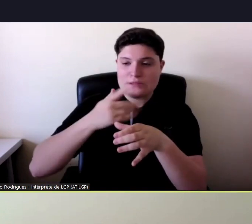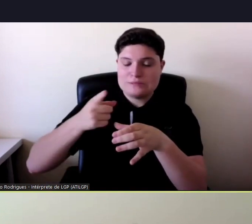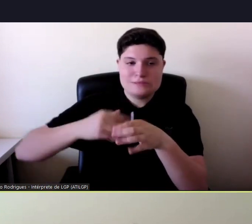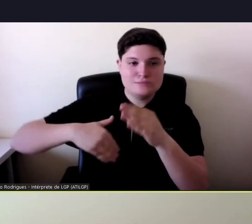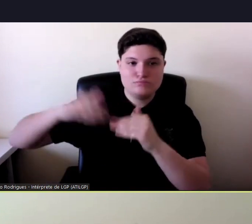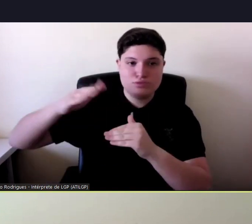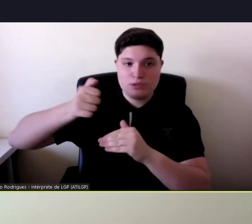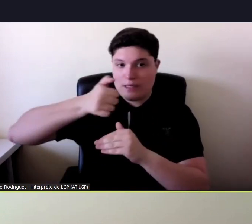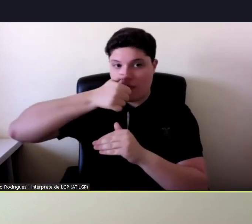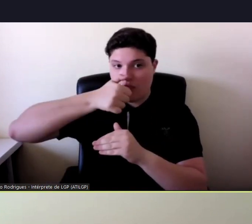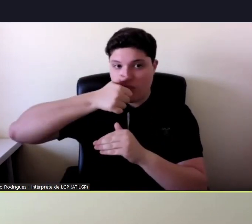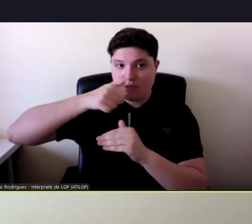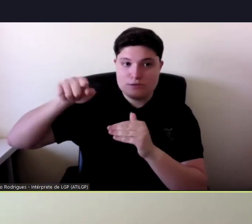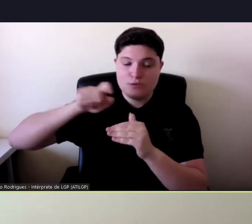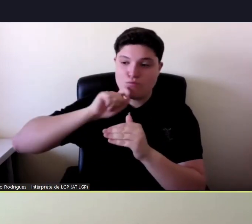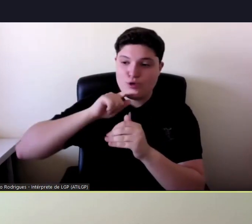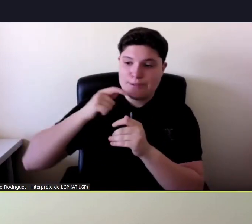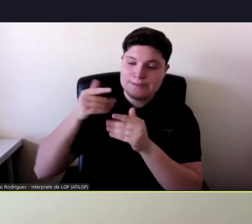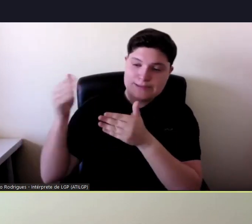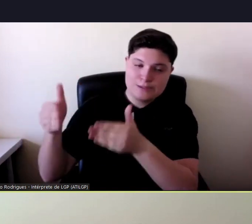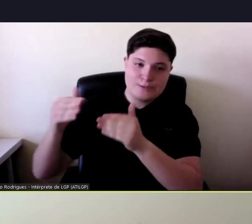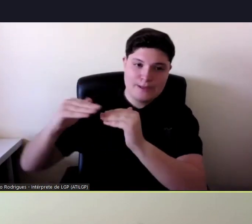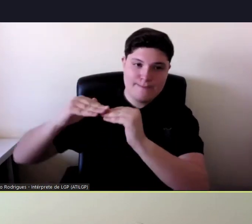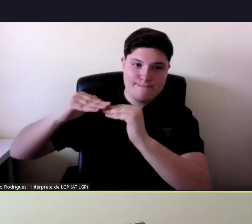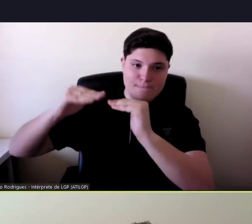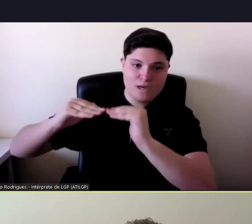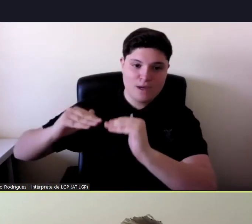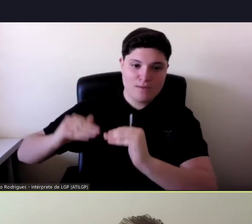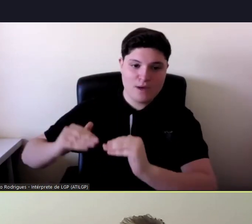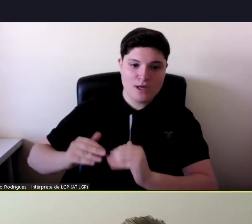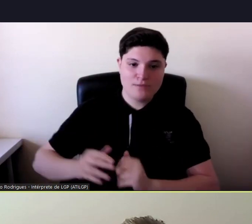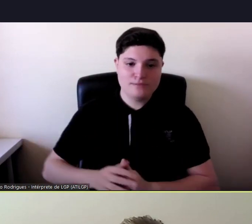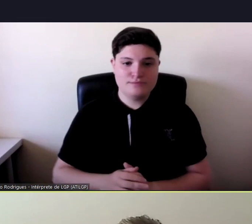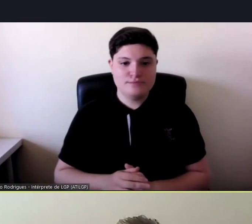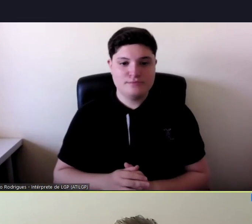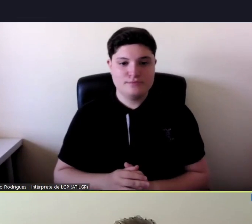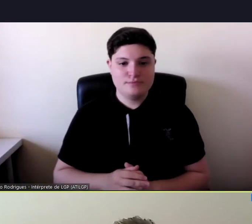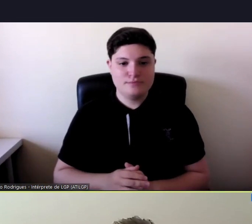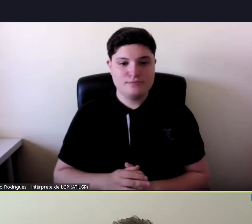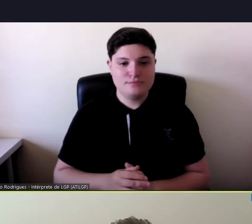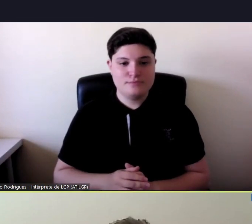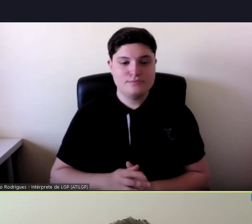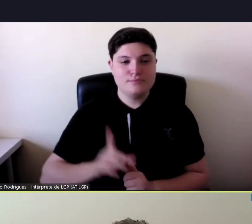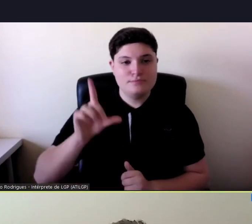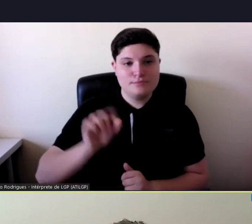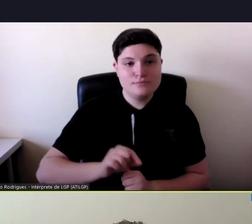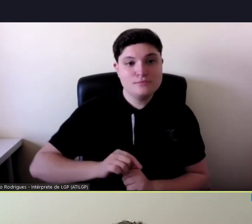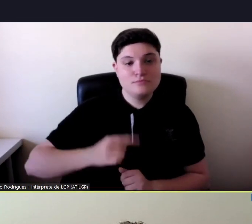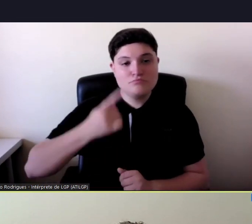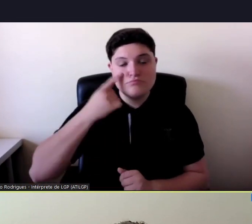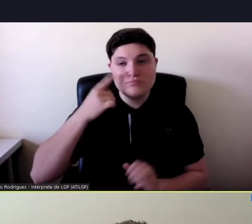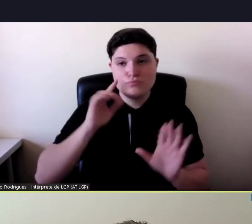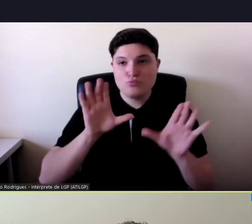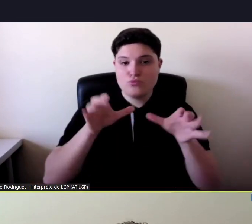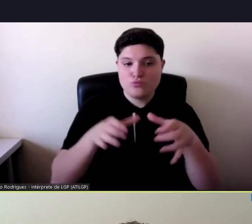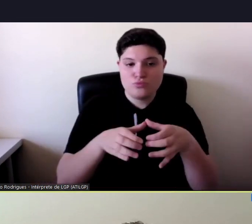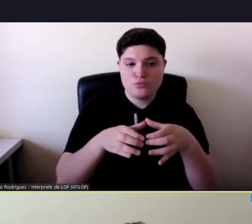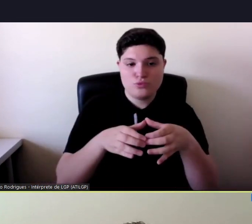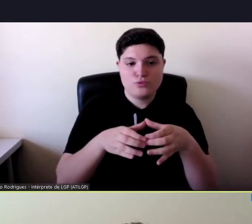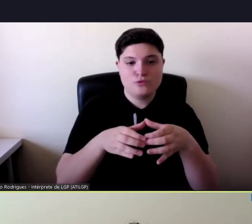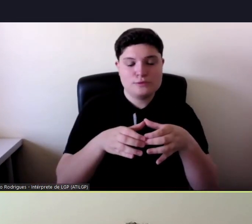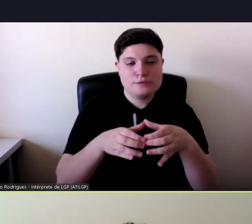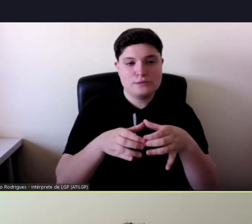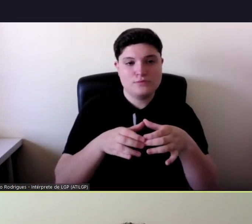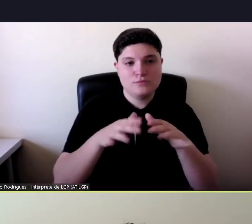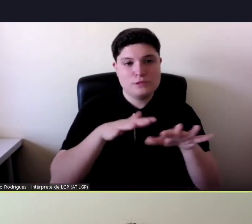este gráfico é relativo ao tamanho da calote polar no Polo Norte, nos últimos 100 mil anos, o que nós vemos